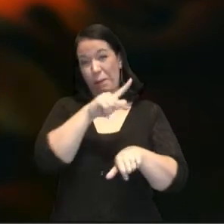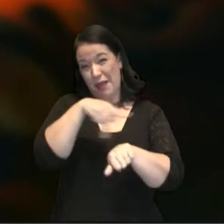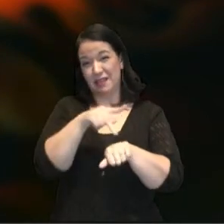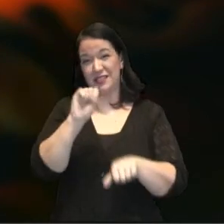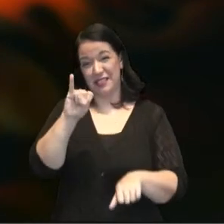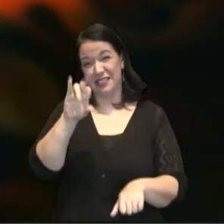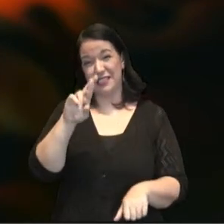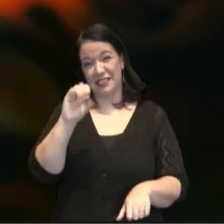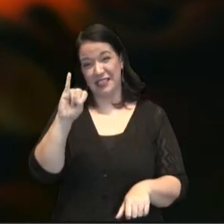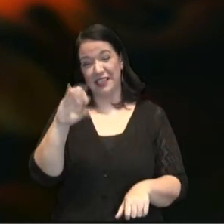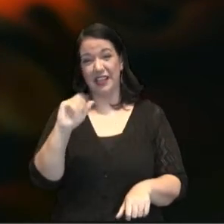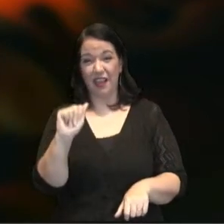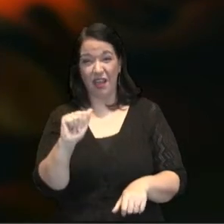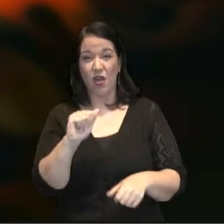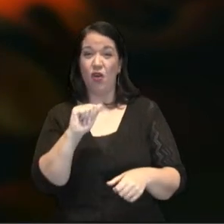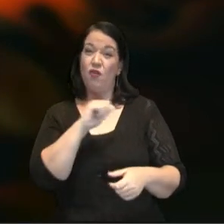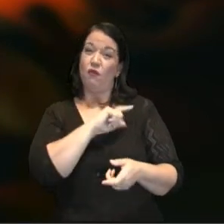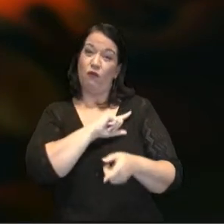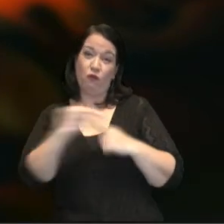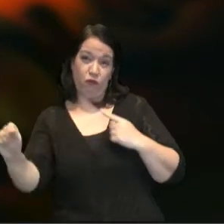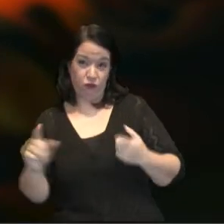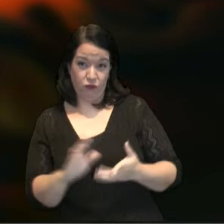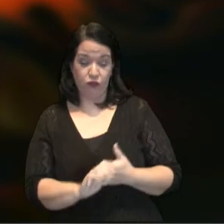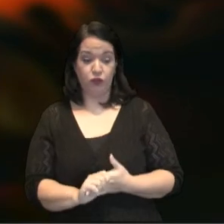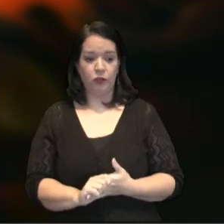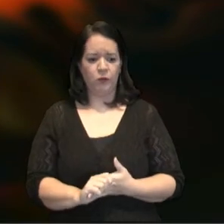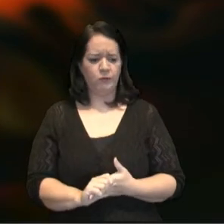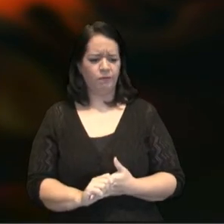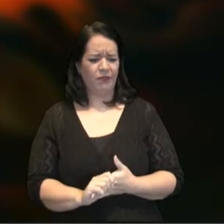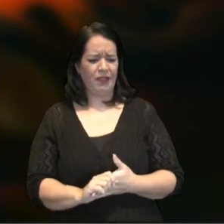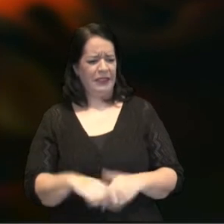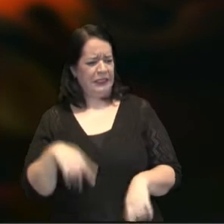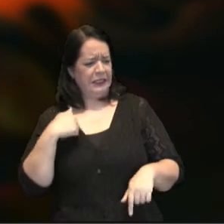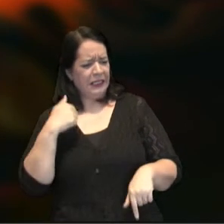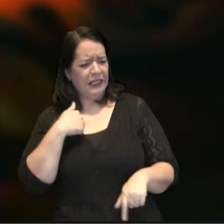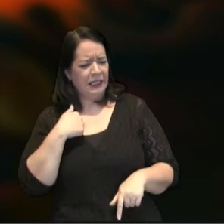fareis saber quem dos nossos é pelo rei de Israel?